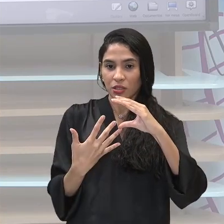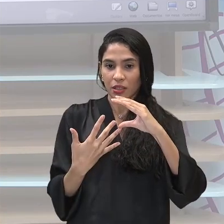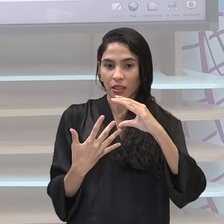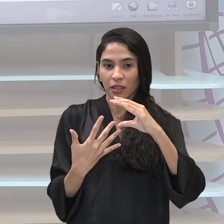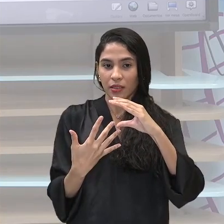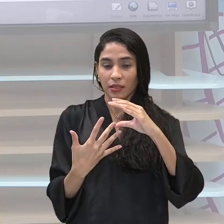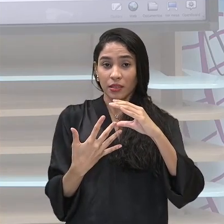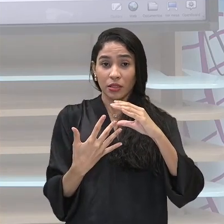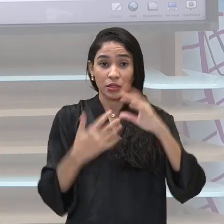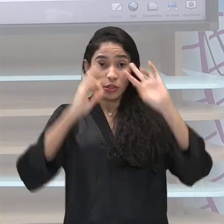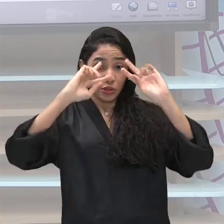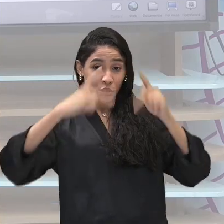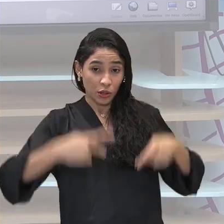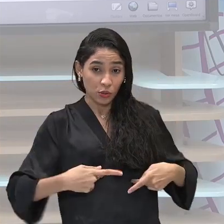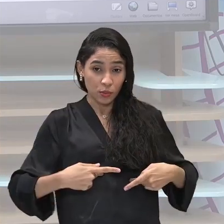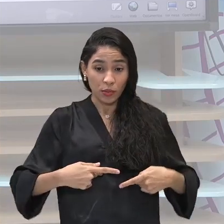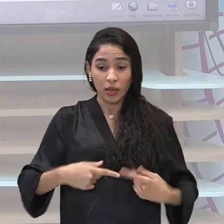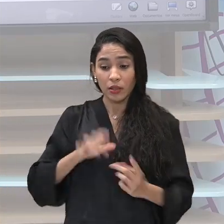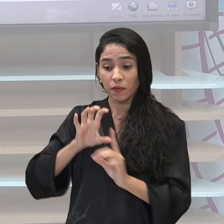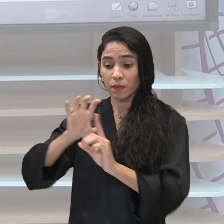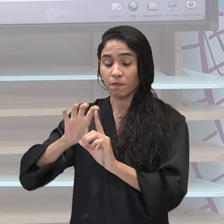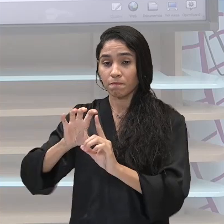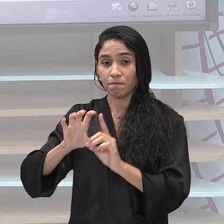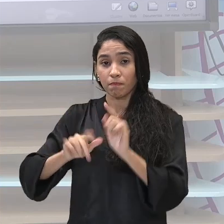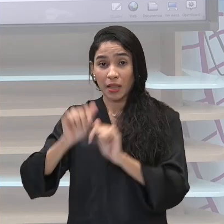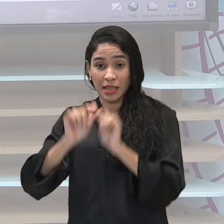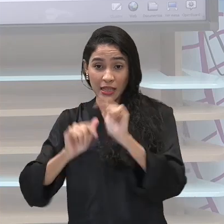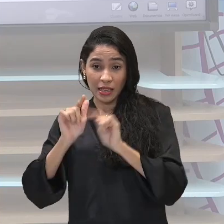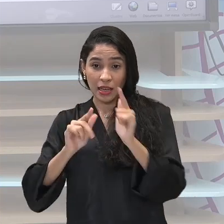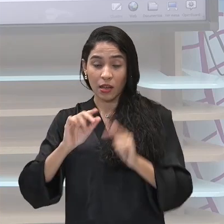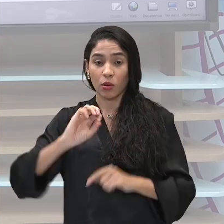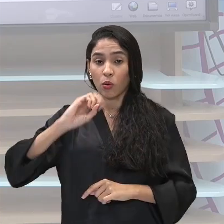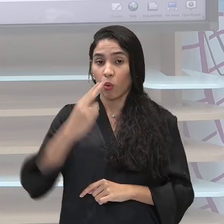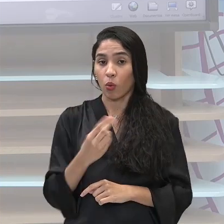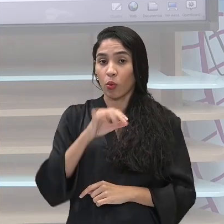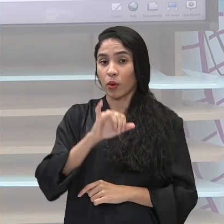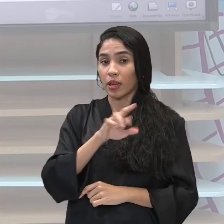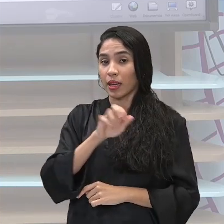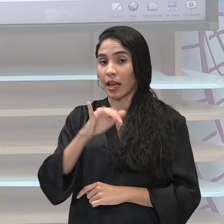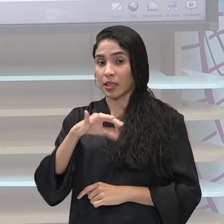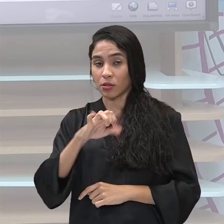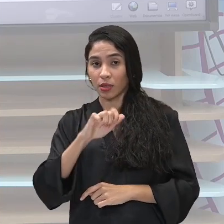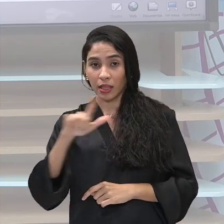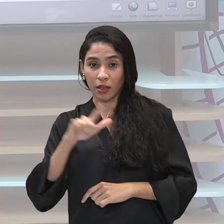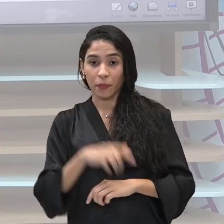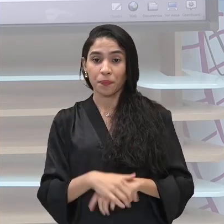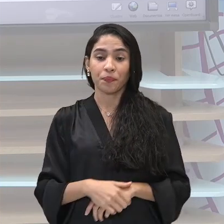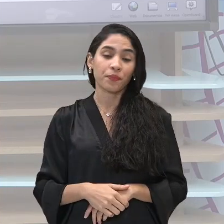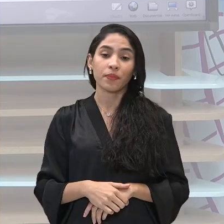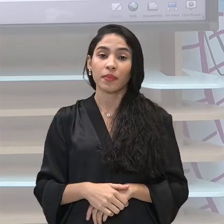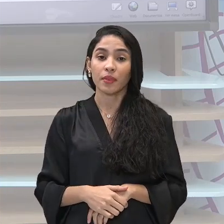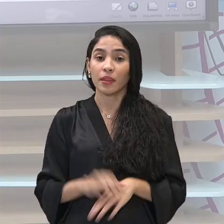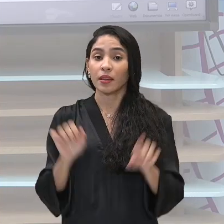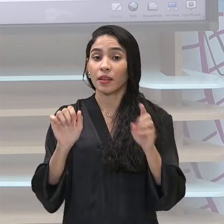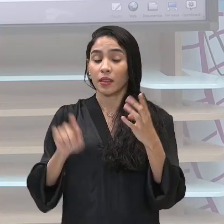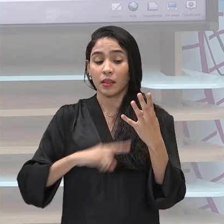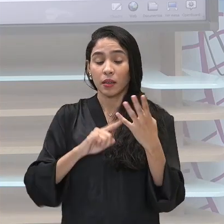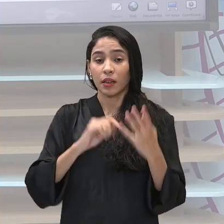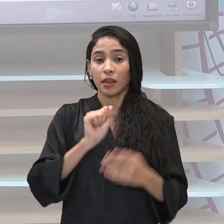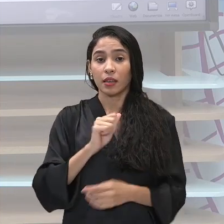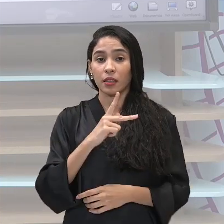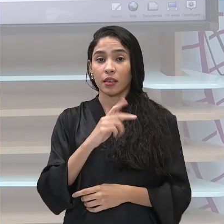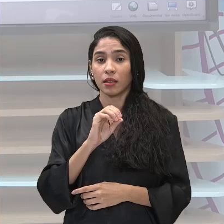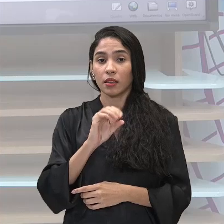de seres humanos a seres inanimados ou irracionais, e o apóstrofe, que